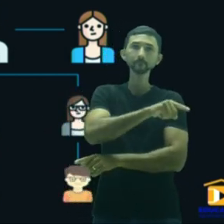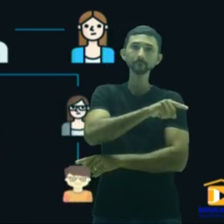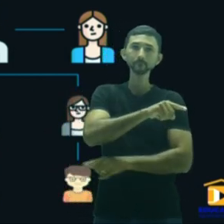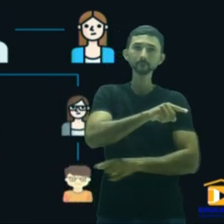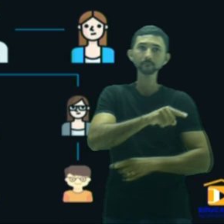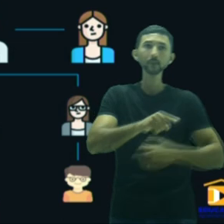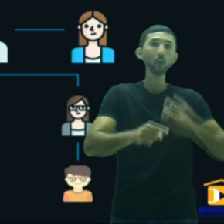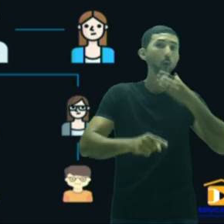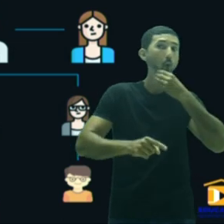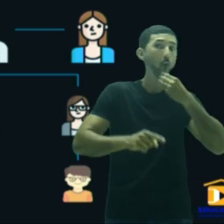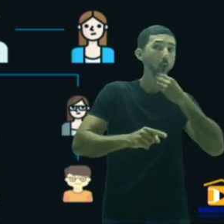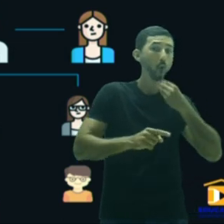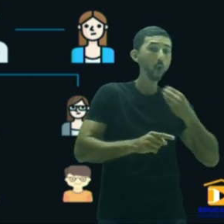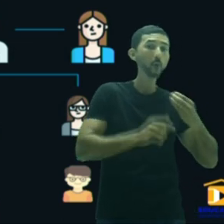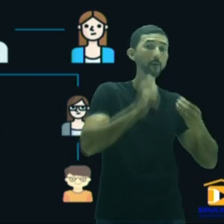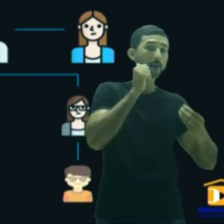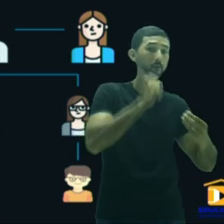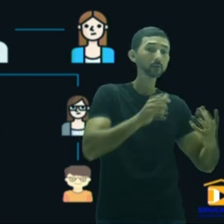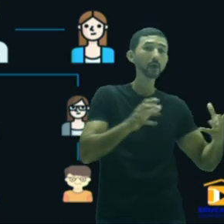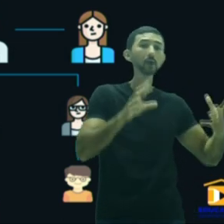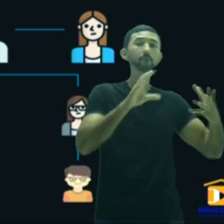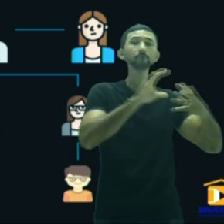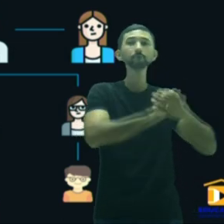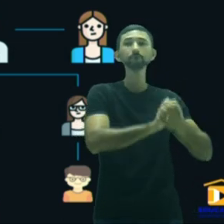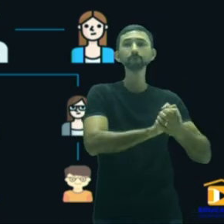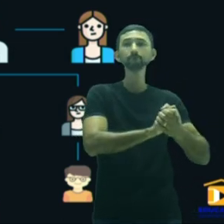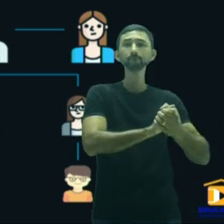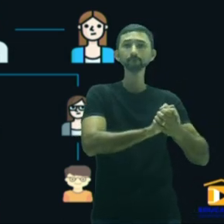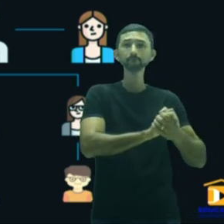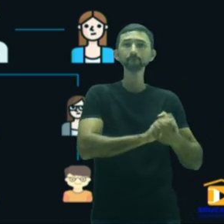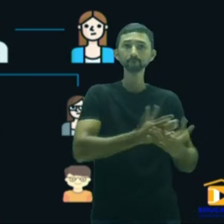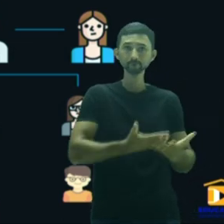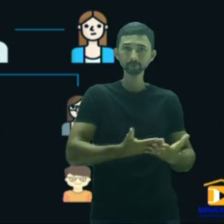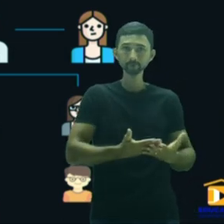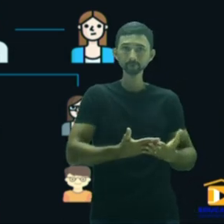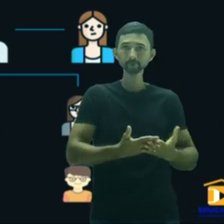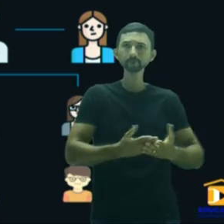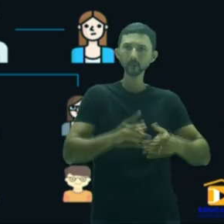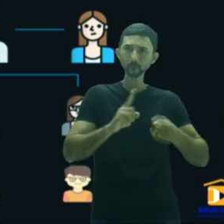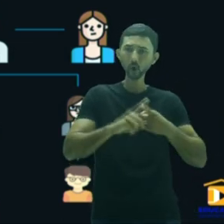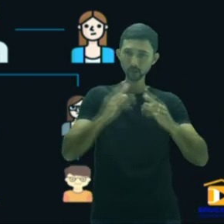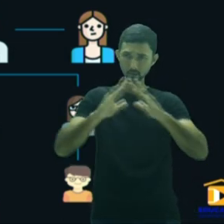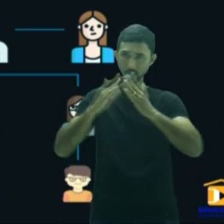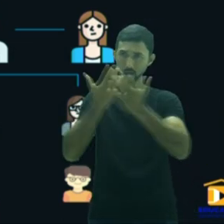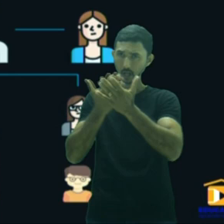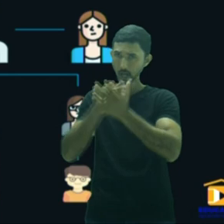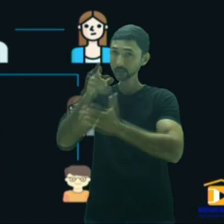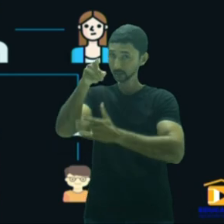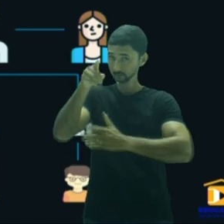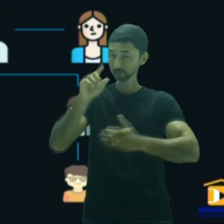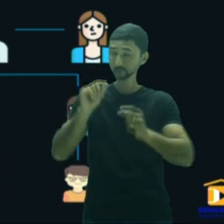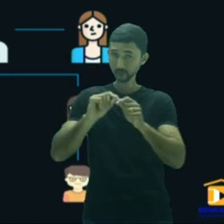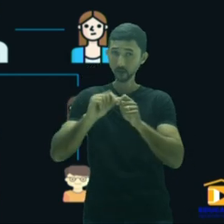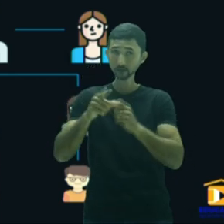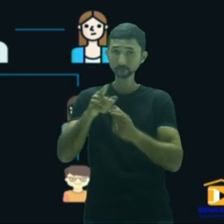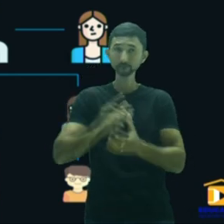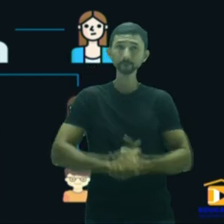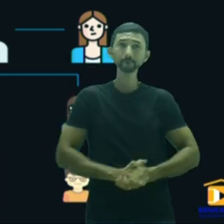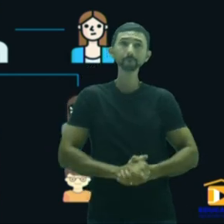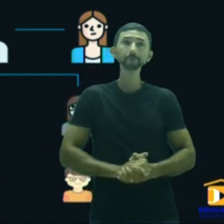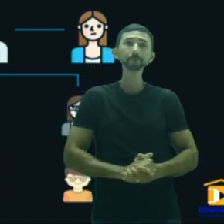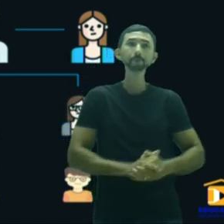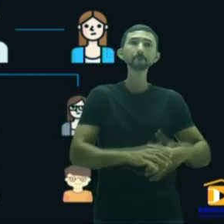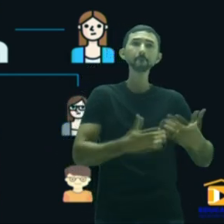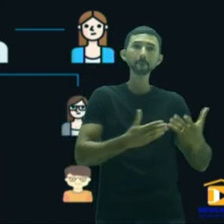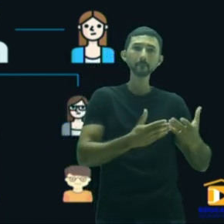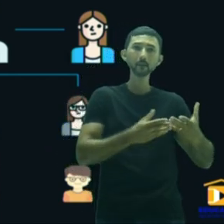com a Teresa. Ah, só para a gente ressaltar que você pode fazer isso em casa também. Tá? O Hélio casou com a Teresa e teve